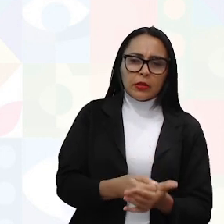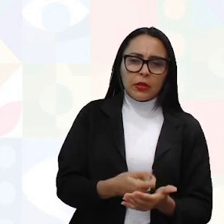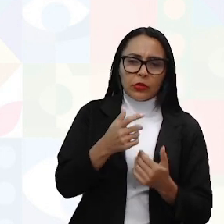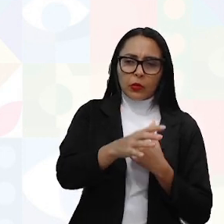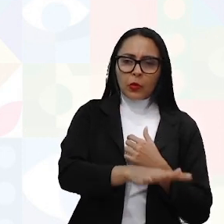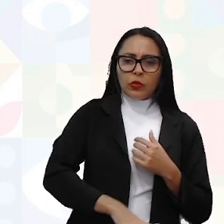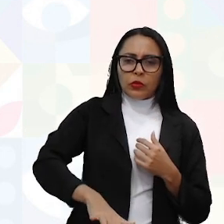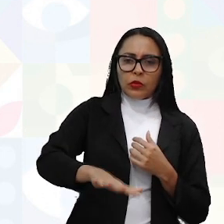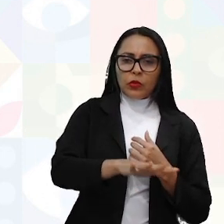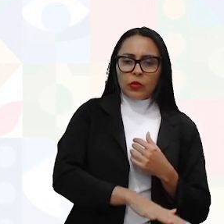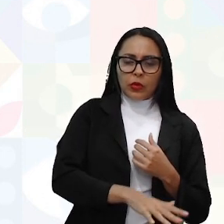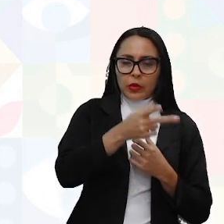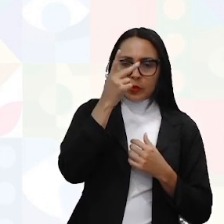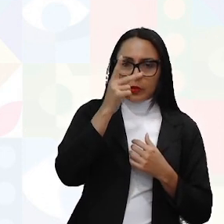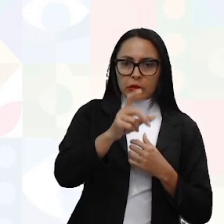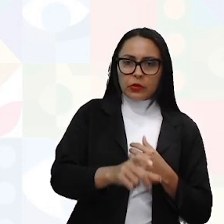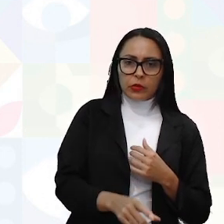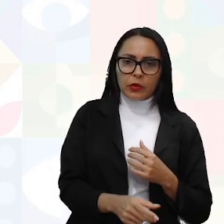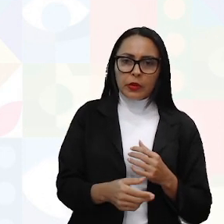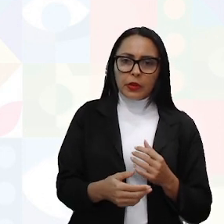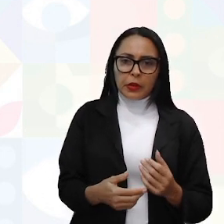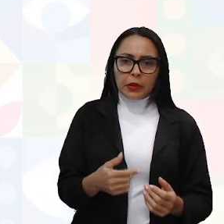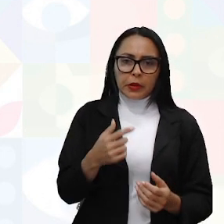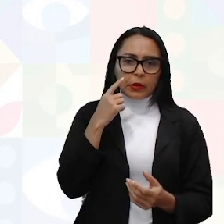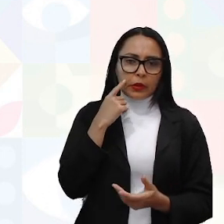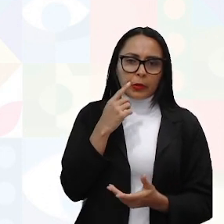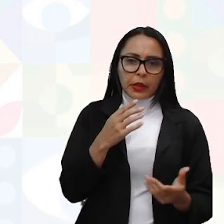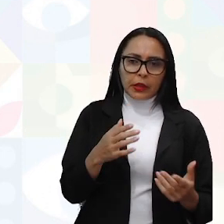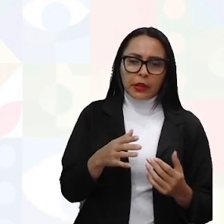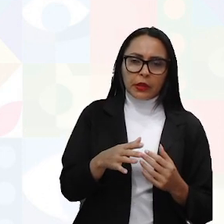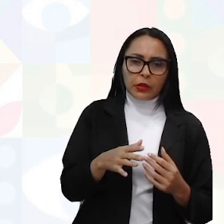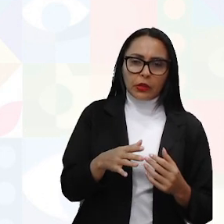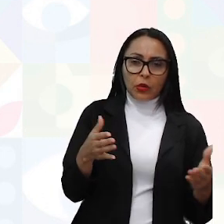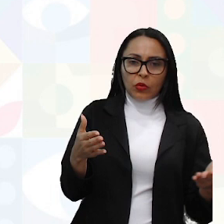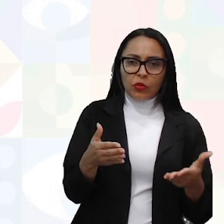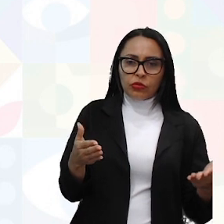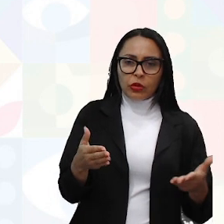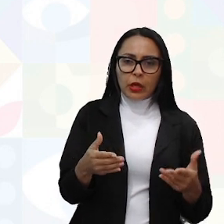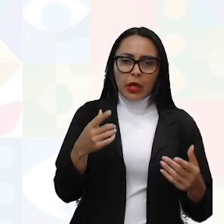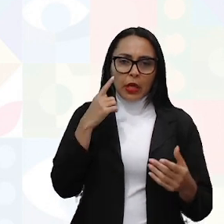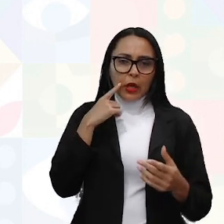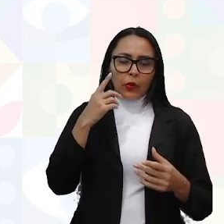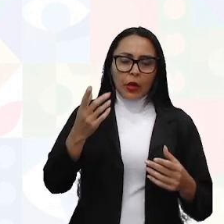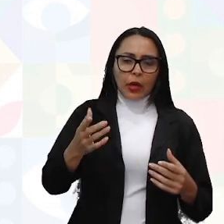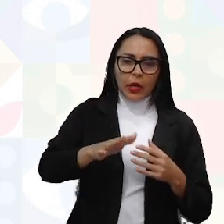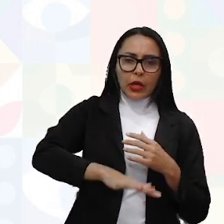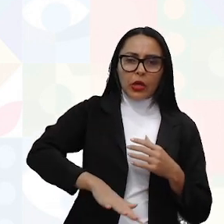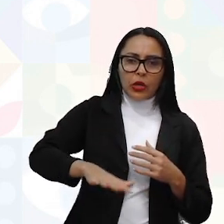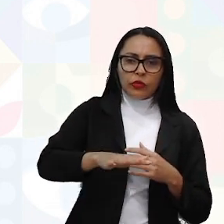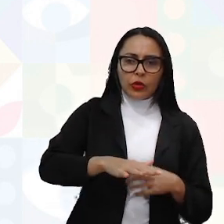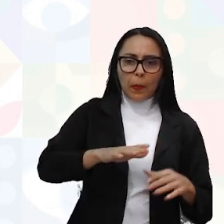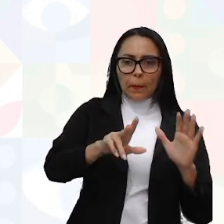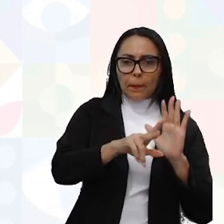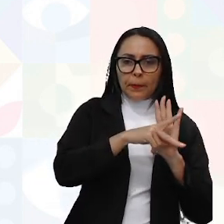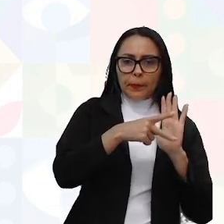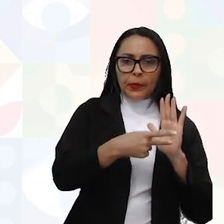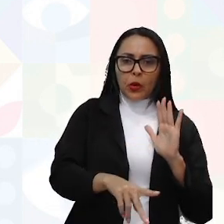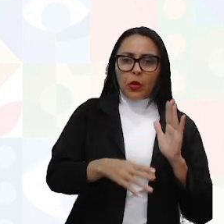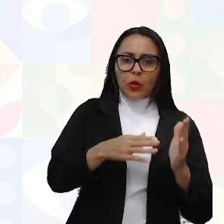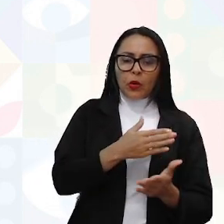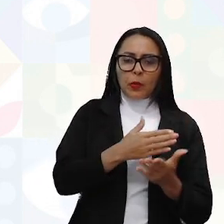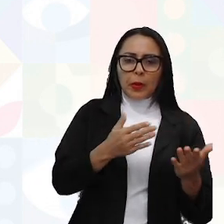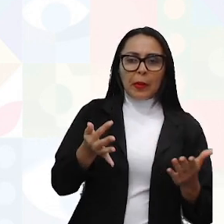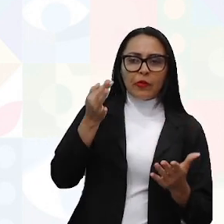locais. Atualmente, o submédio do São Francisco é considerado uma das regiões mais apropriadas para a produção